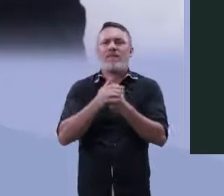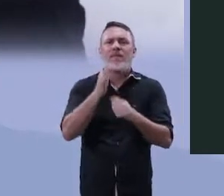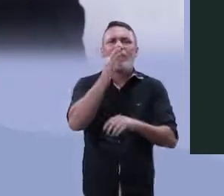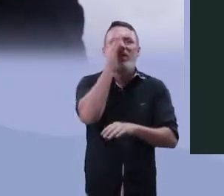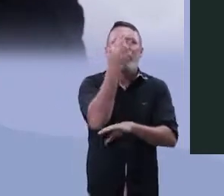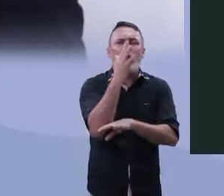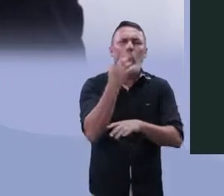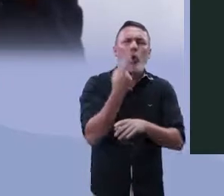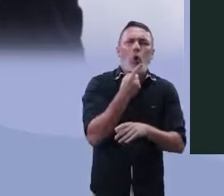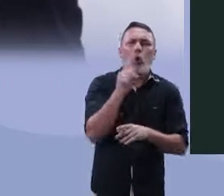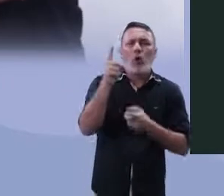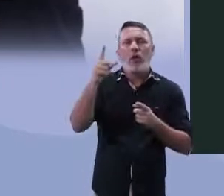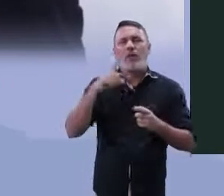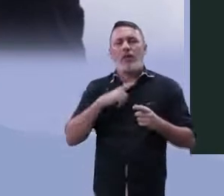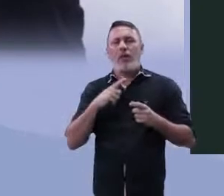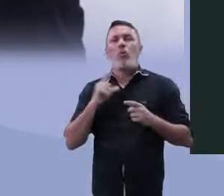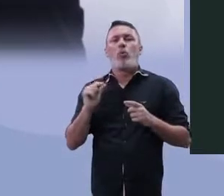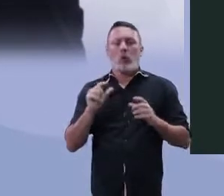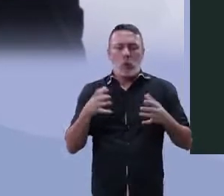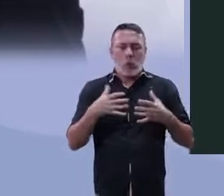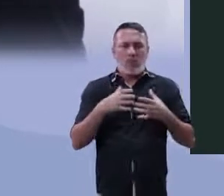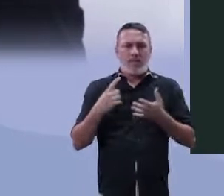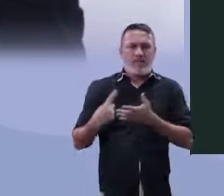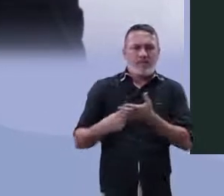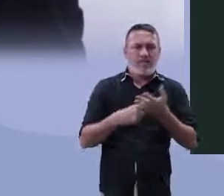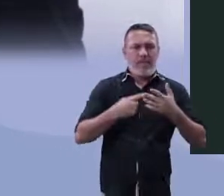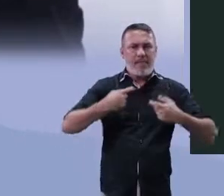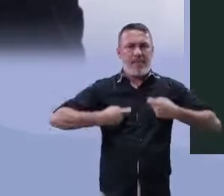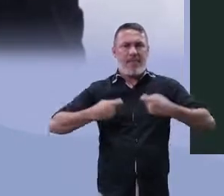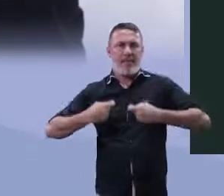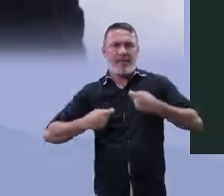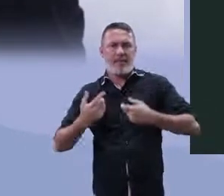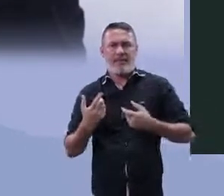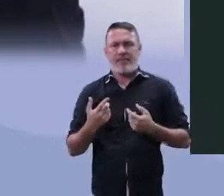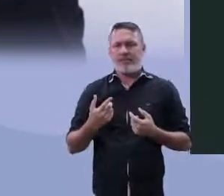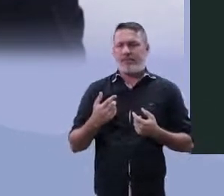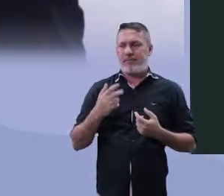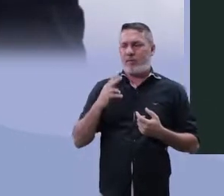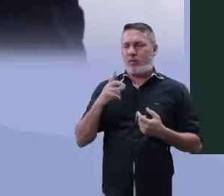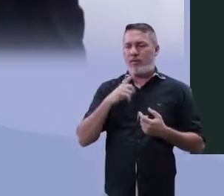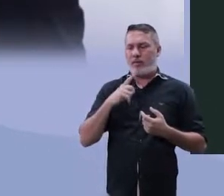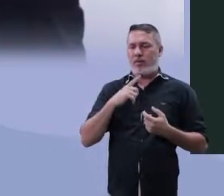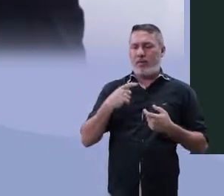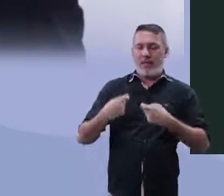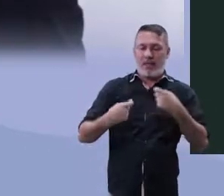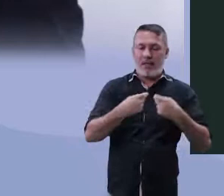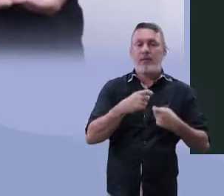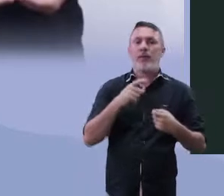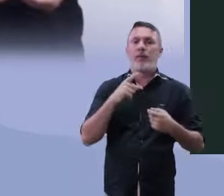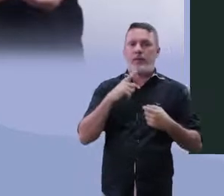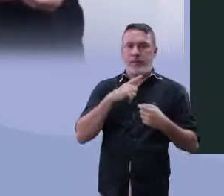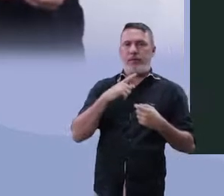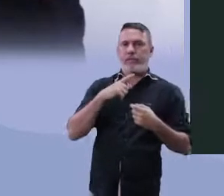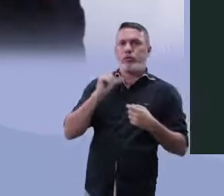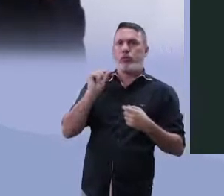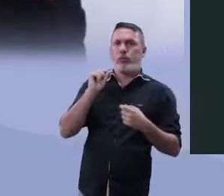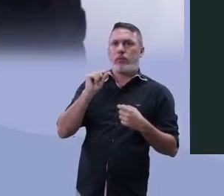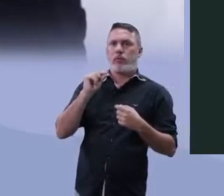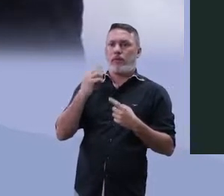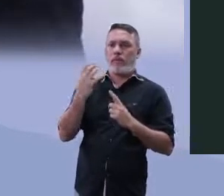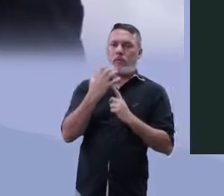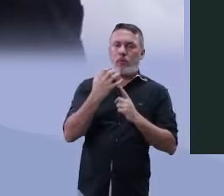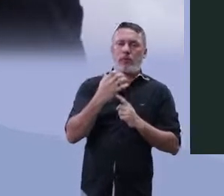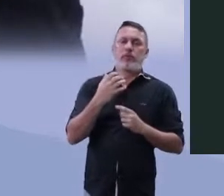se apoiar nesses movimentos camponeses para promover mudanças na sociedade, e essas guerrilhas têm orientação